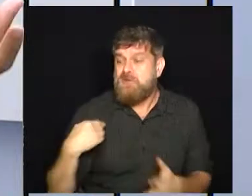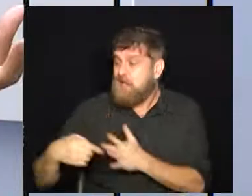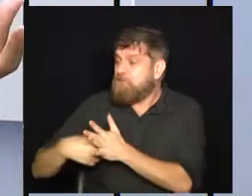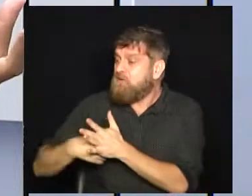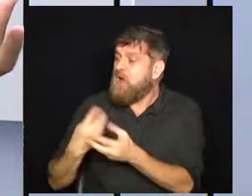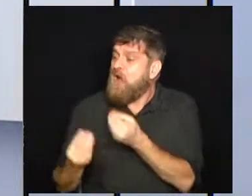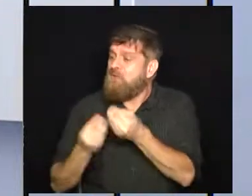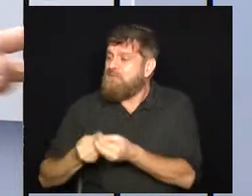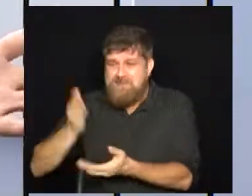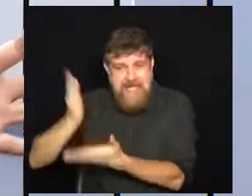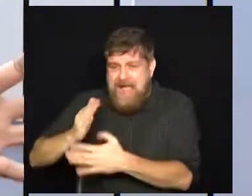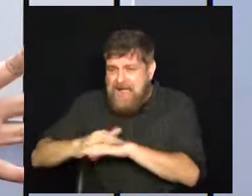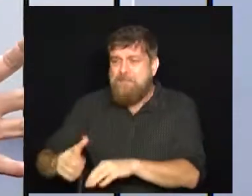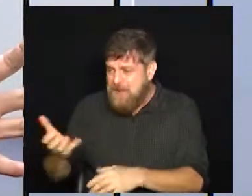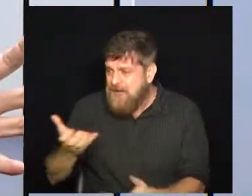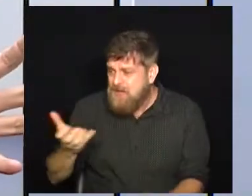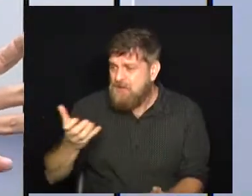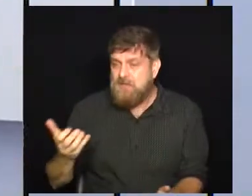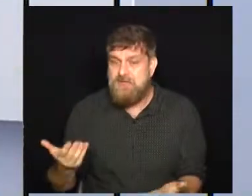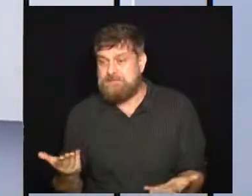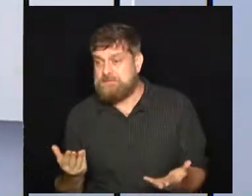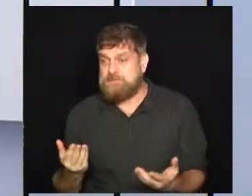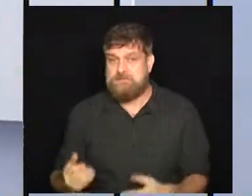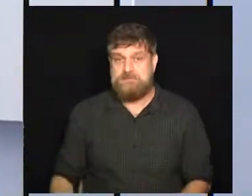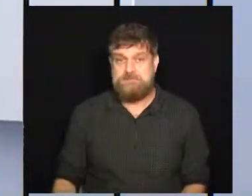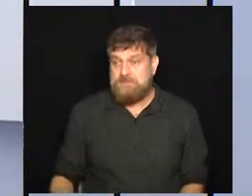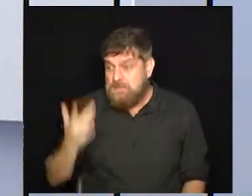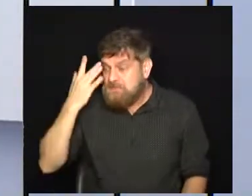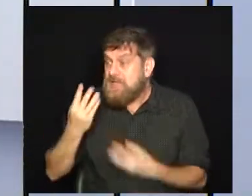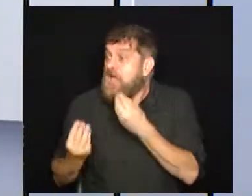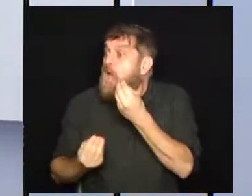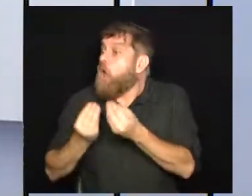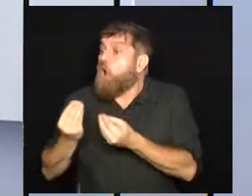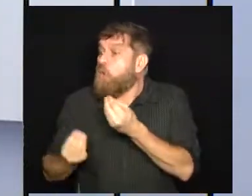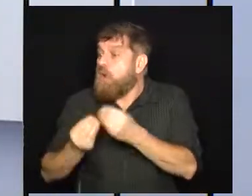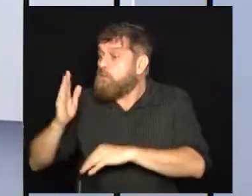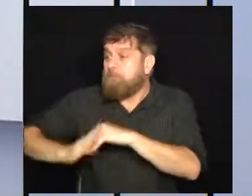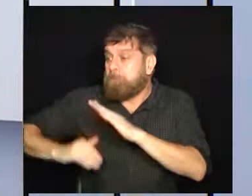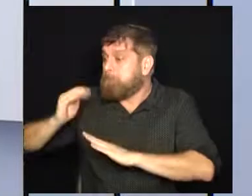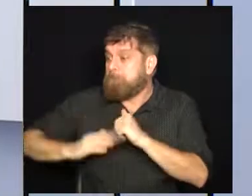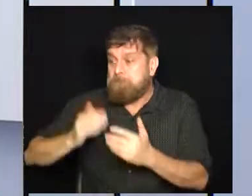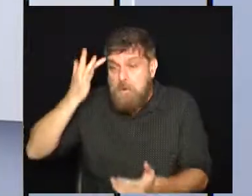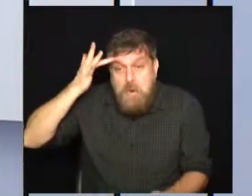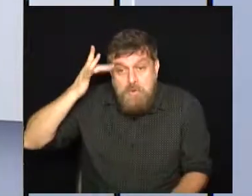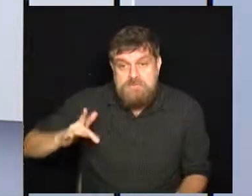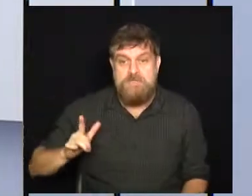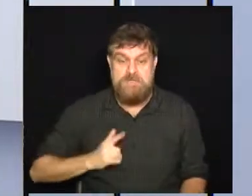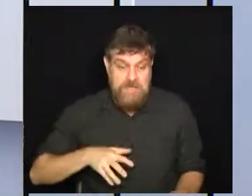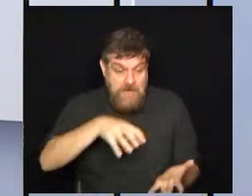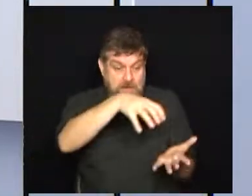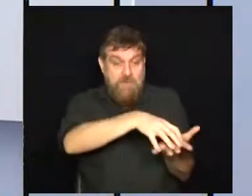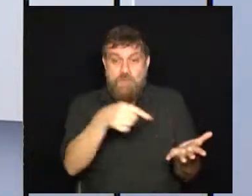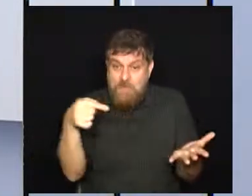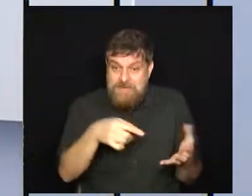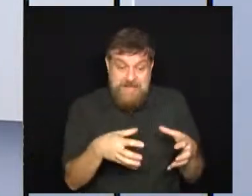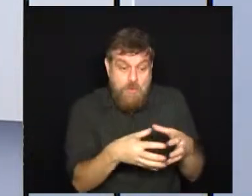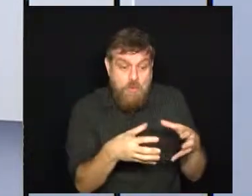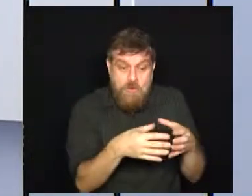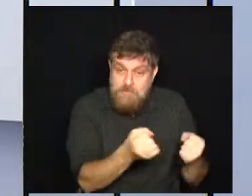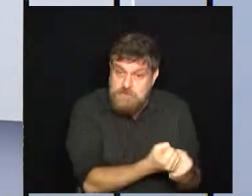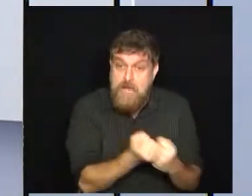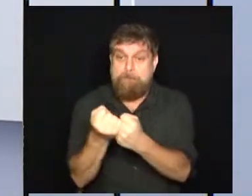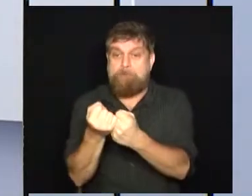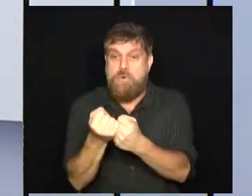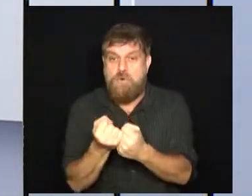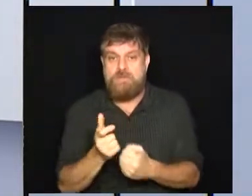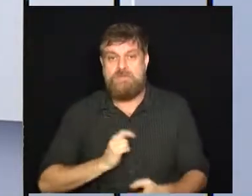quero sair, eu quero acabar com esse ciclo de violência, mas eu não sei como fazer. E aí que entra a rede de apoio, e aí que entra os serviços